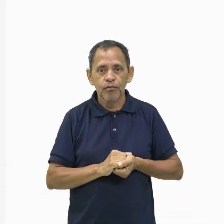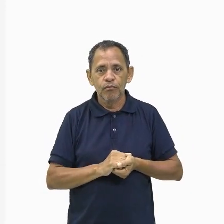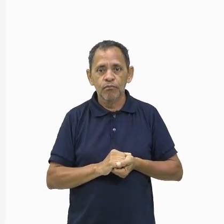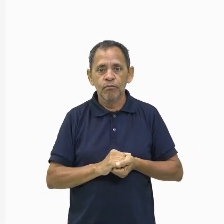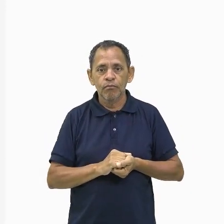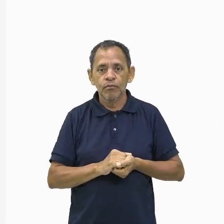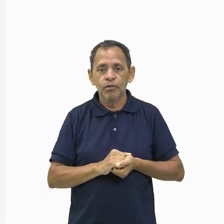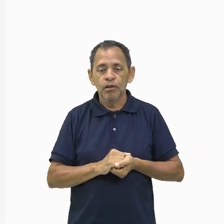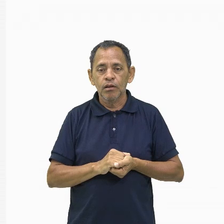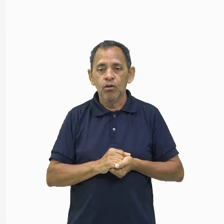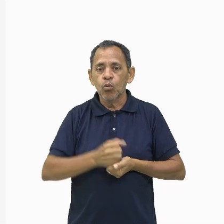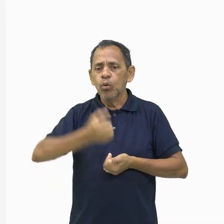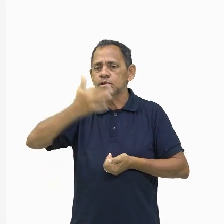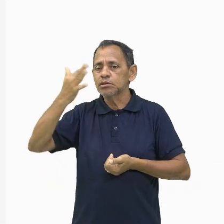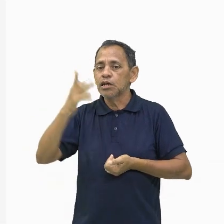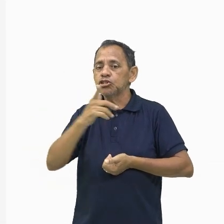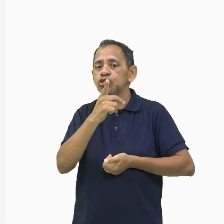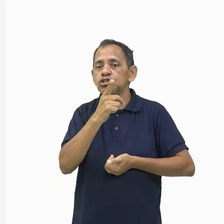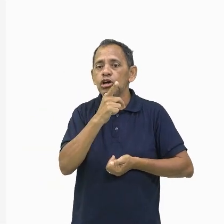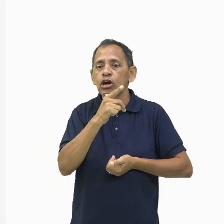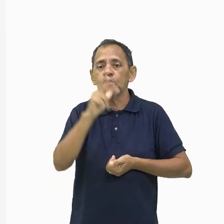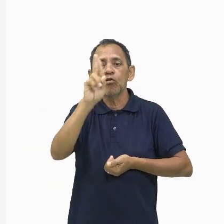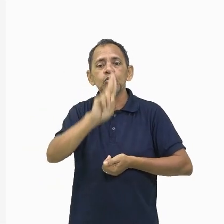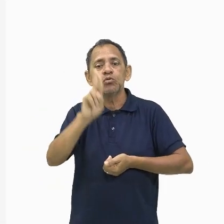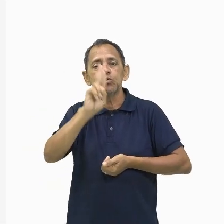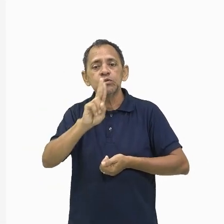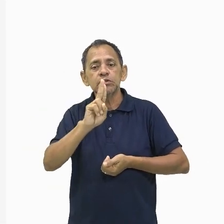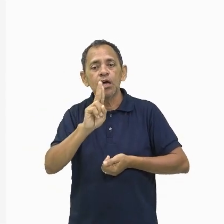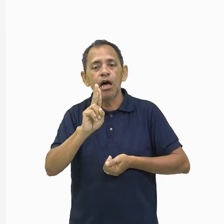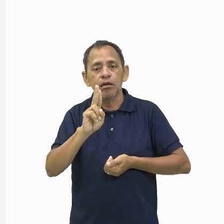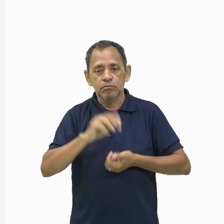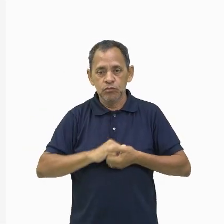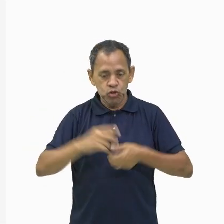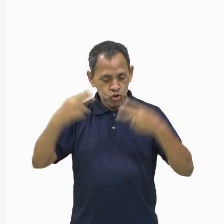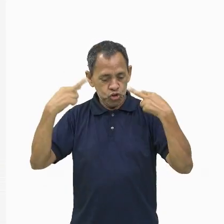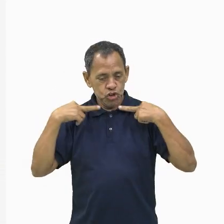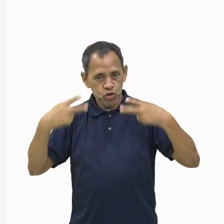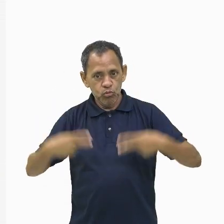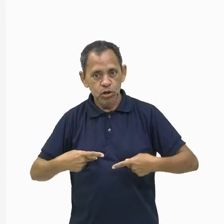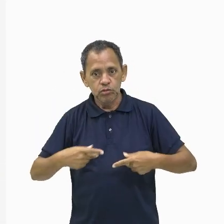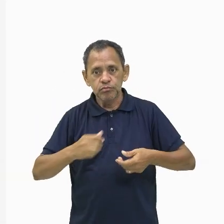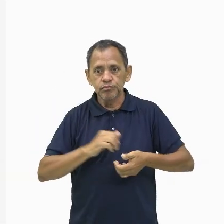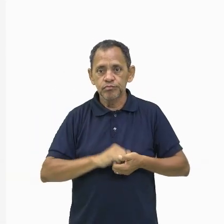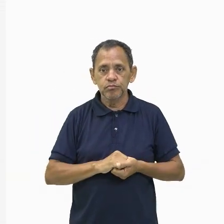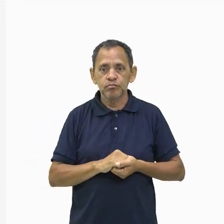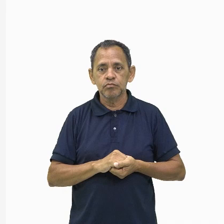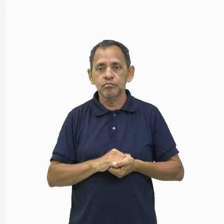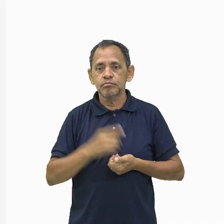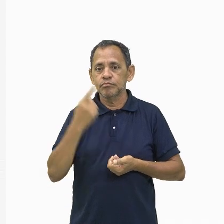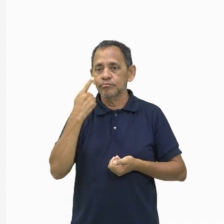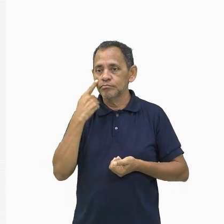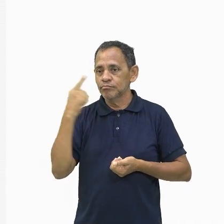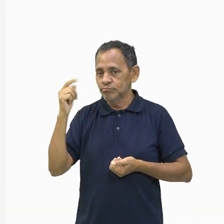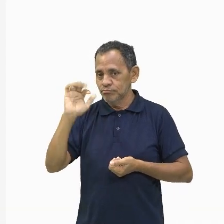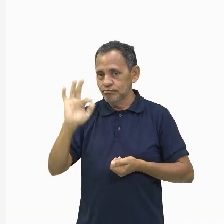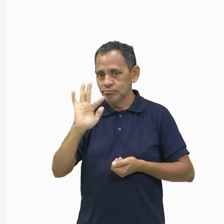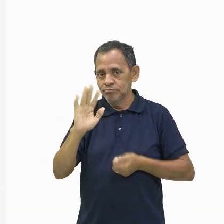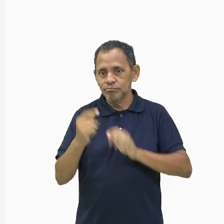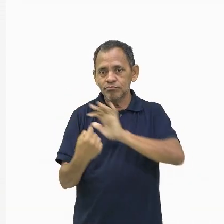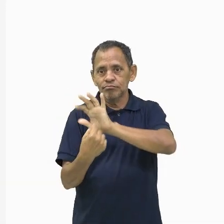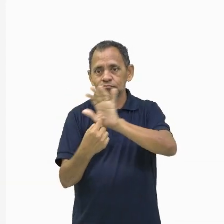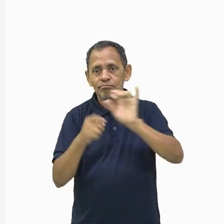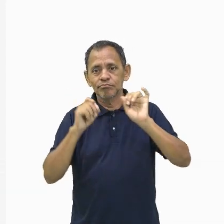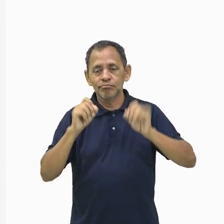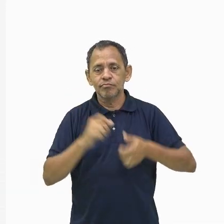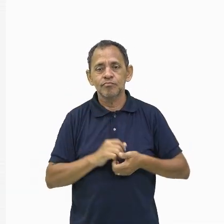Quanto, né, a quantidade de água, vamos utilizar um ser humano como exemplo. Vejam só aqui na nossa imagem. O